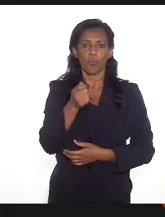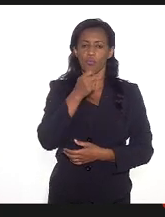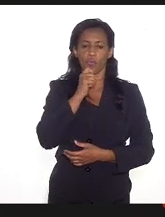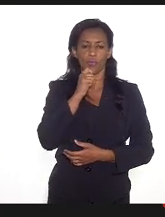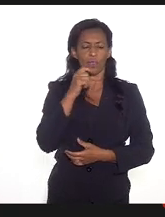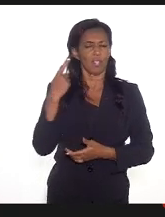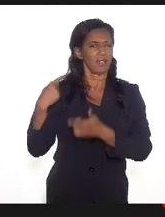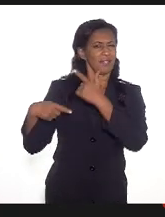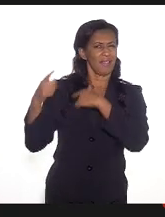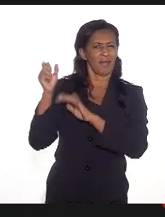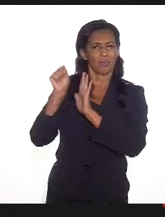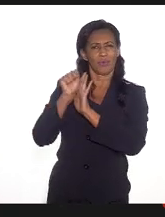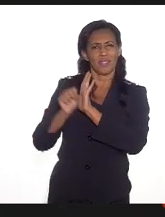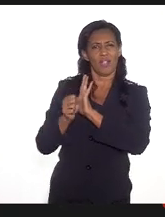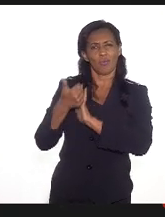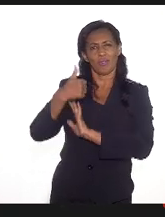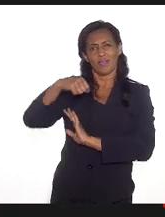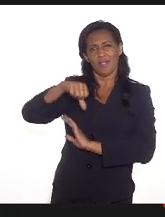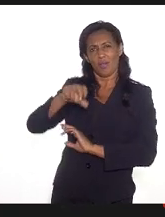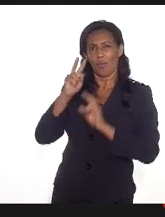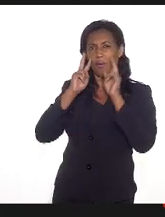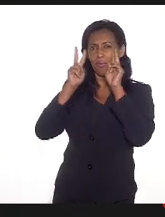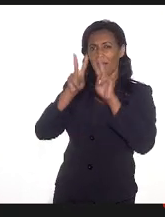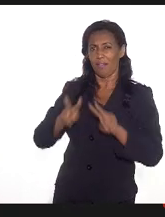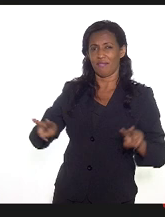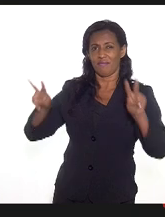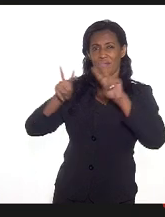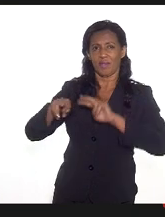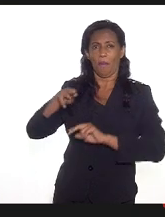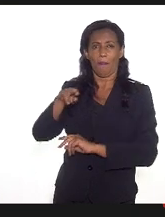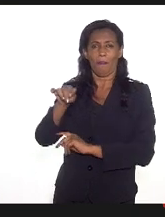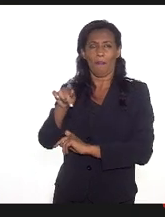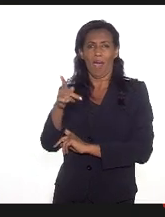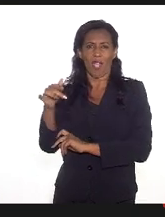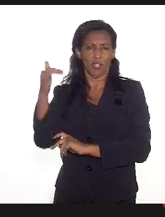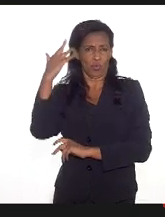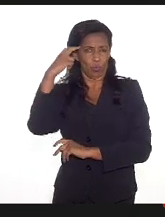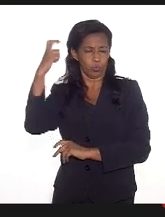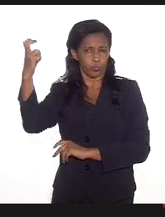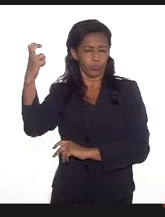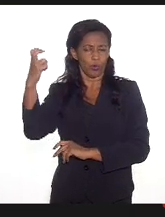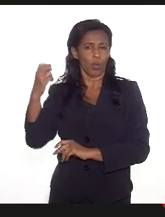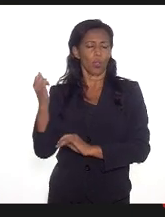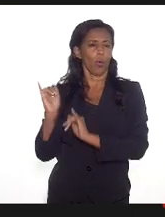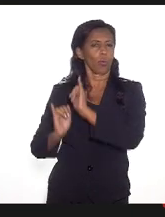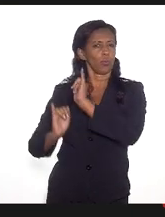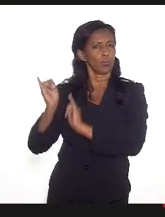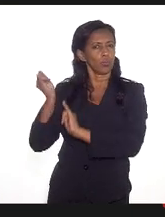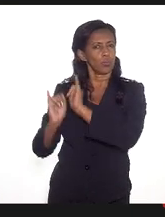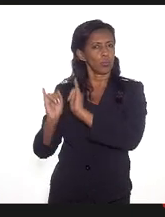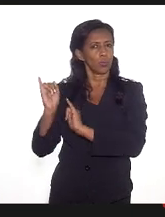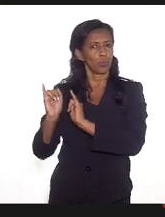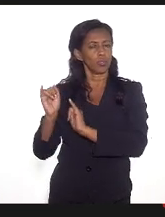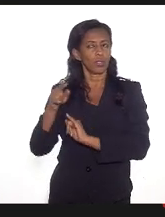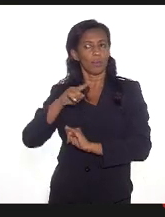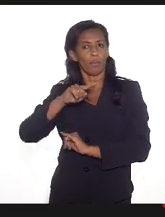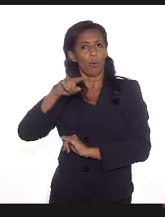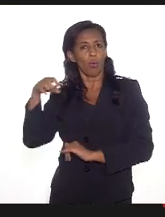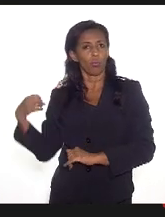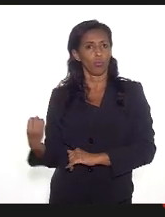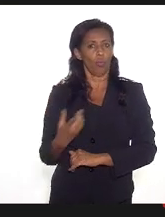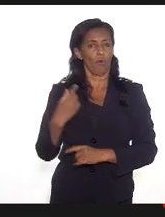final do século XIX, na visão de Marshall, com os distritos industriais, e depois ganhou uma nova visão